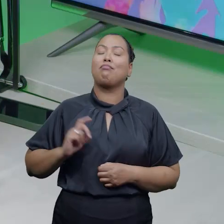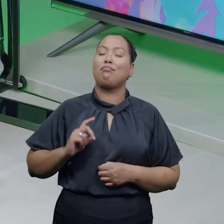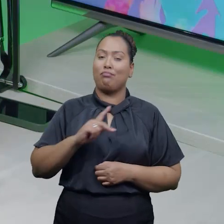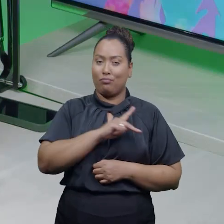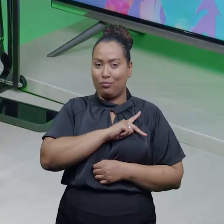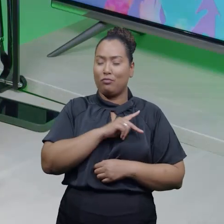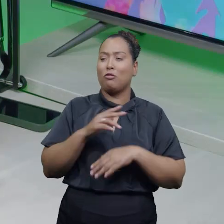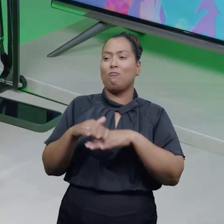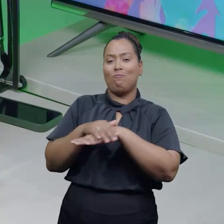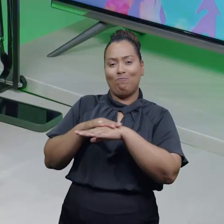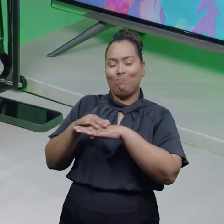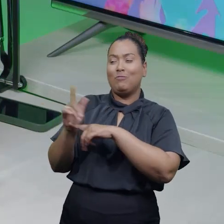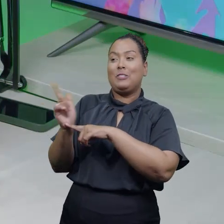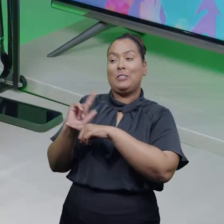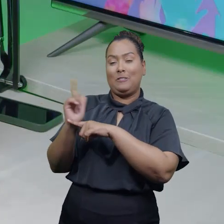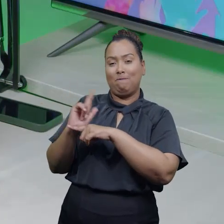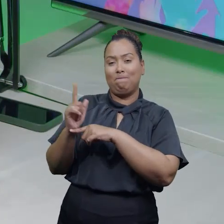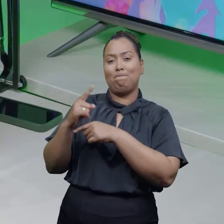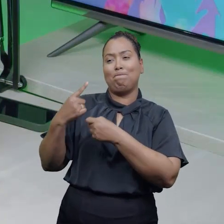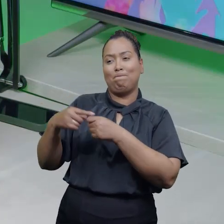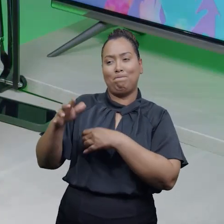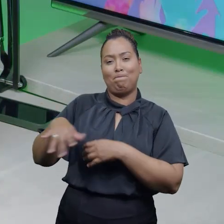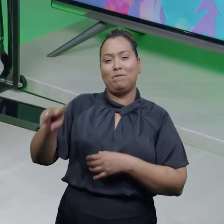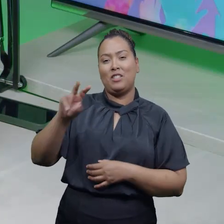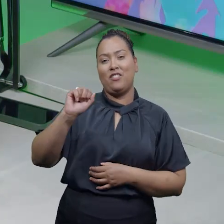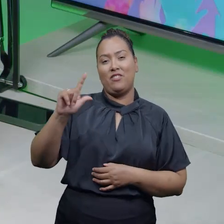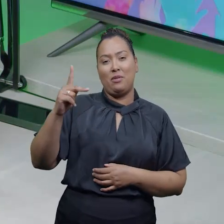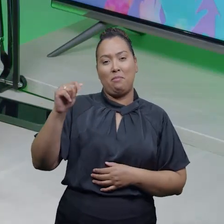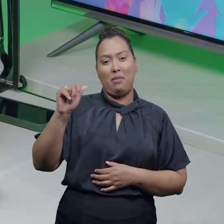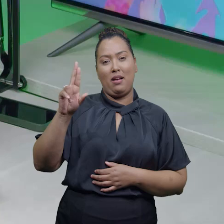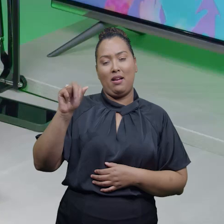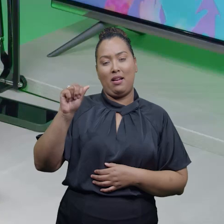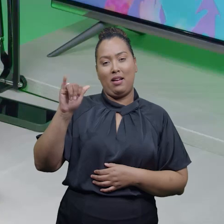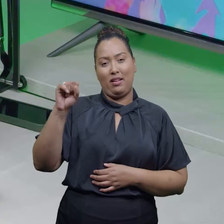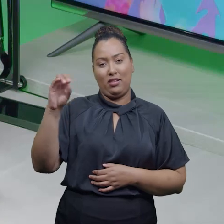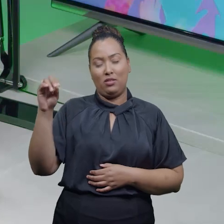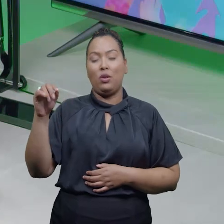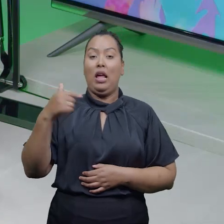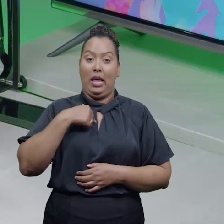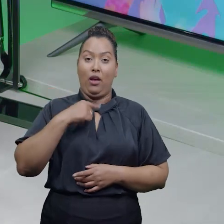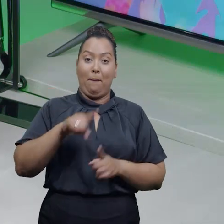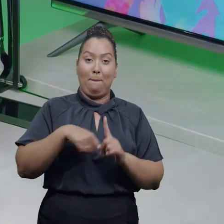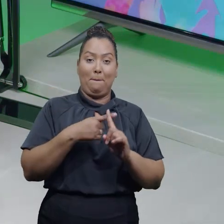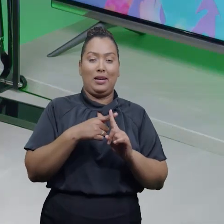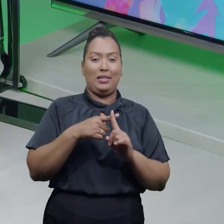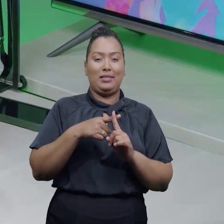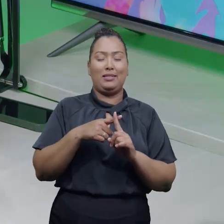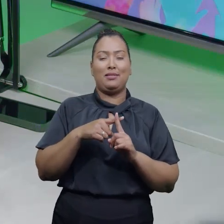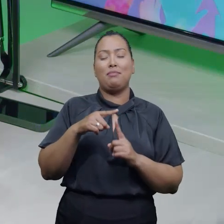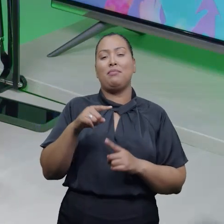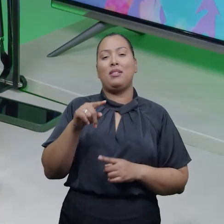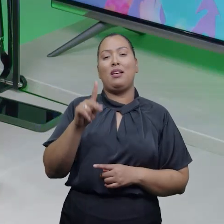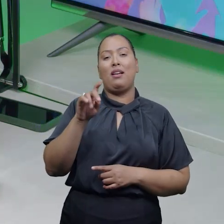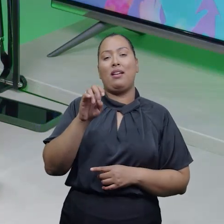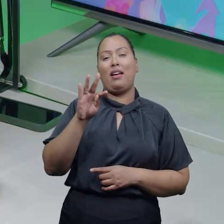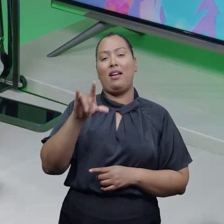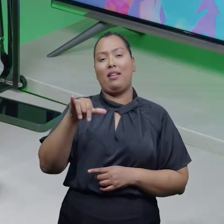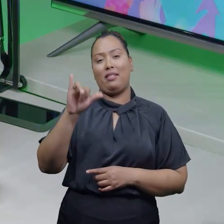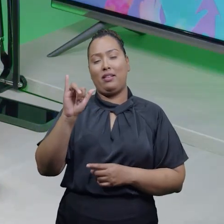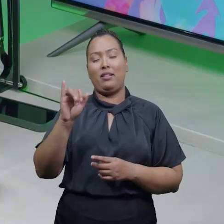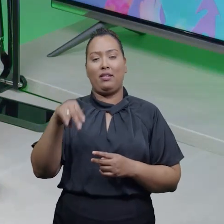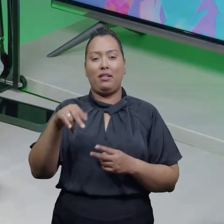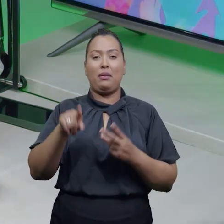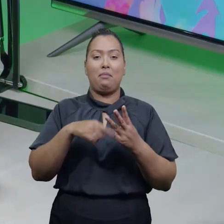está atuando junto à gestão municipal, especificamente em Valparaíso, né? Tanto eu quanto a doutora Kathleen e o doutor